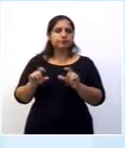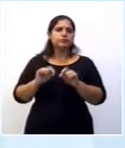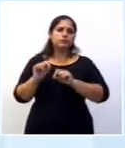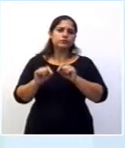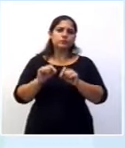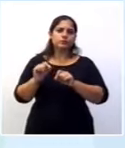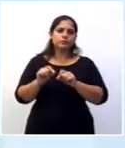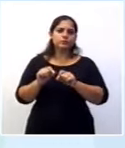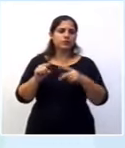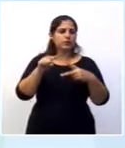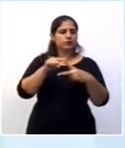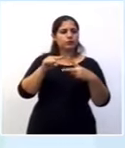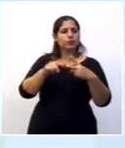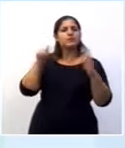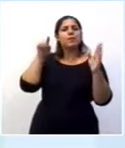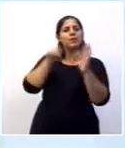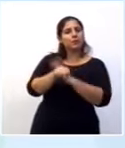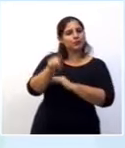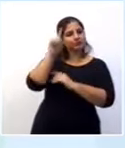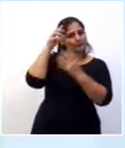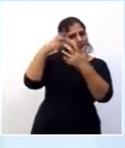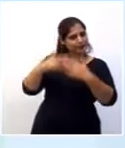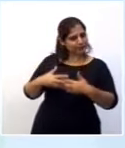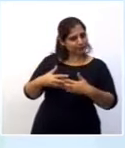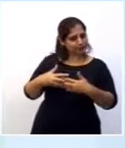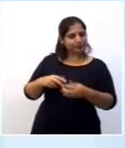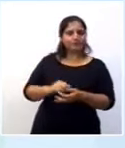com 2 questionamentos aí.